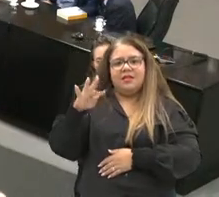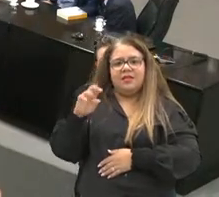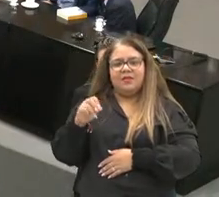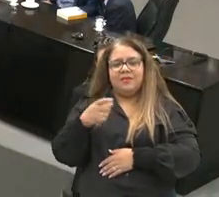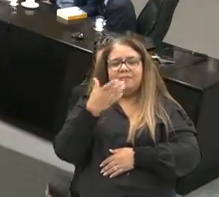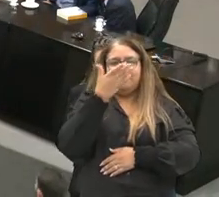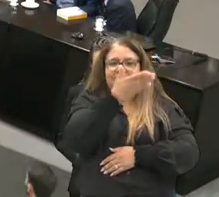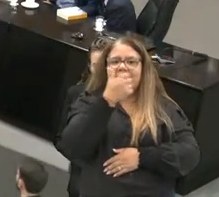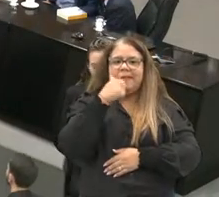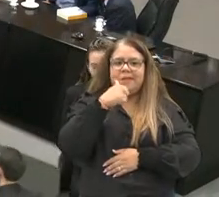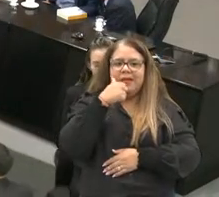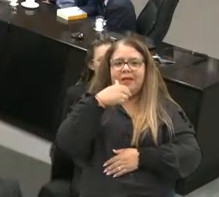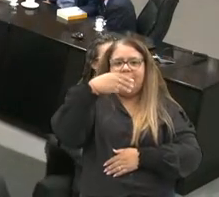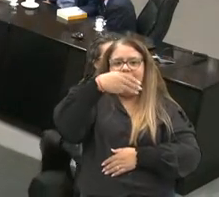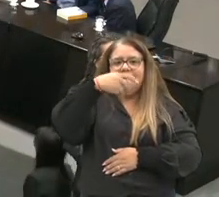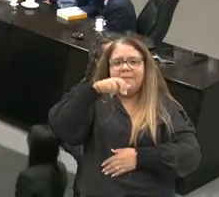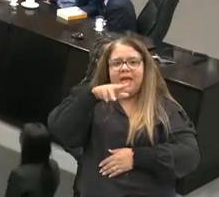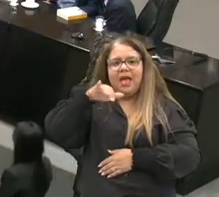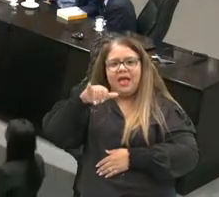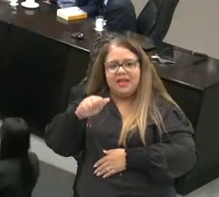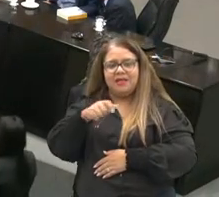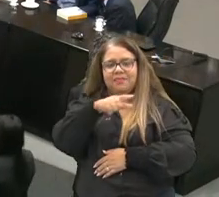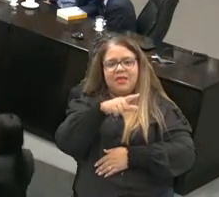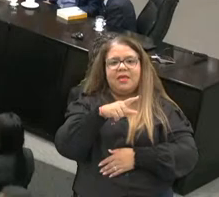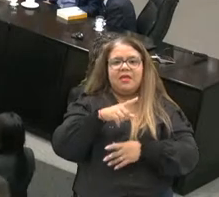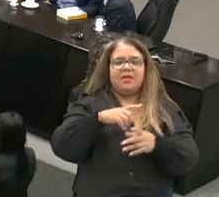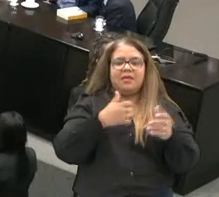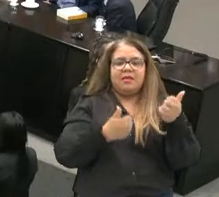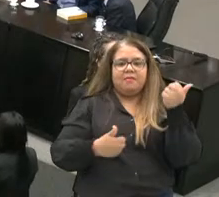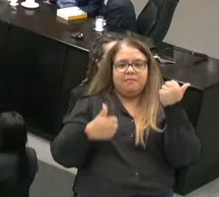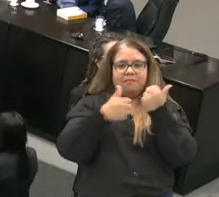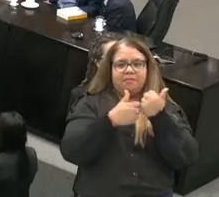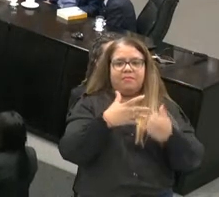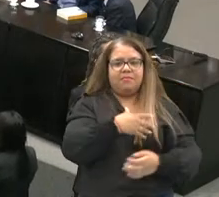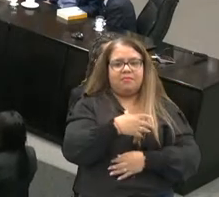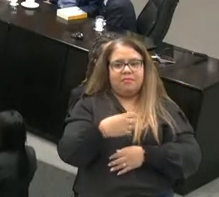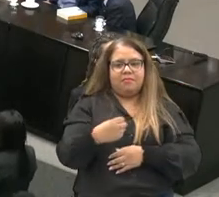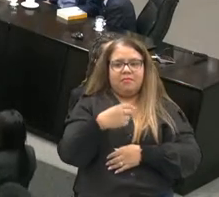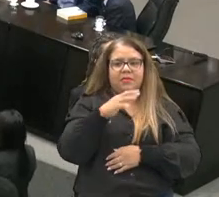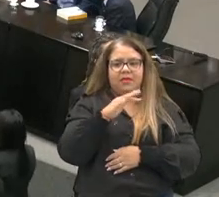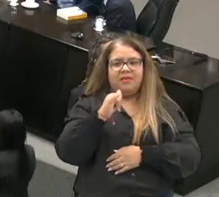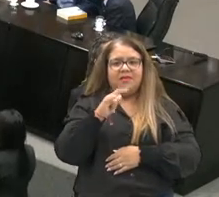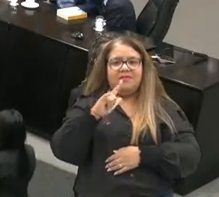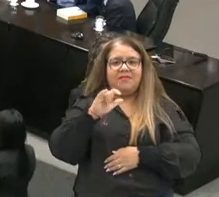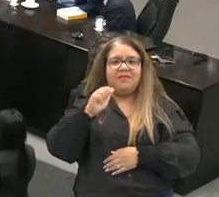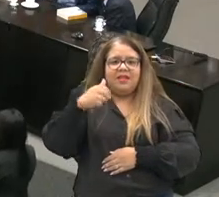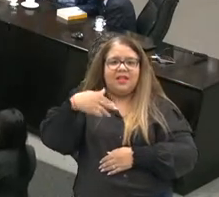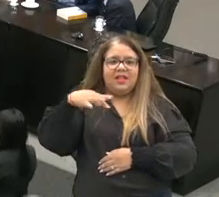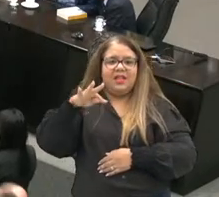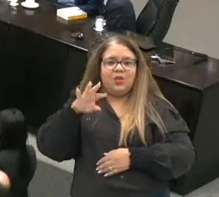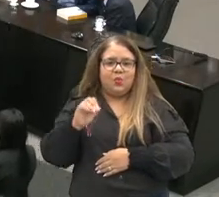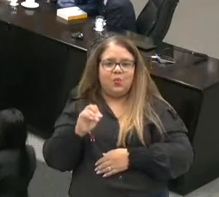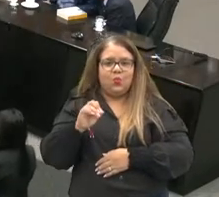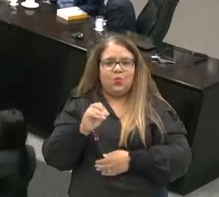Luísa Miller de Almeida, nesse ato representada pelo filho Filinto Miller de